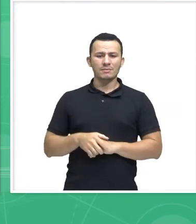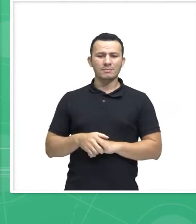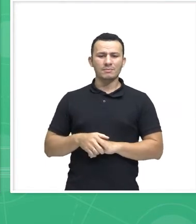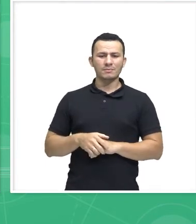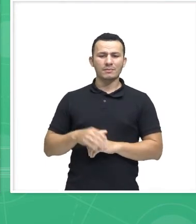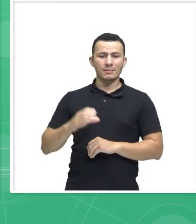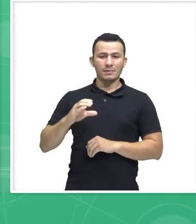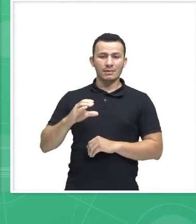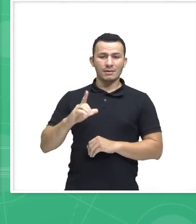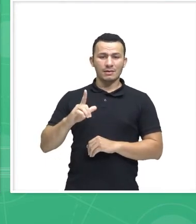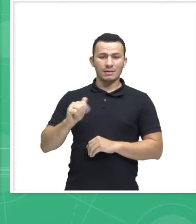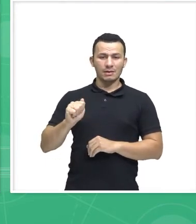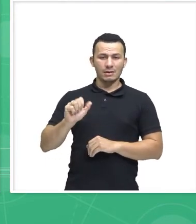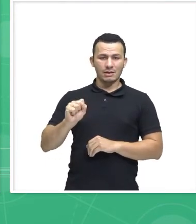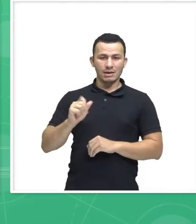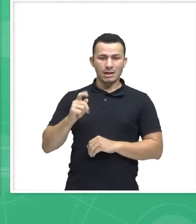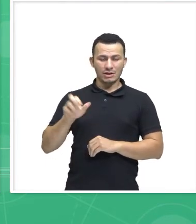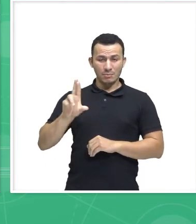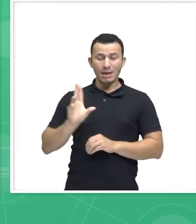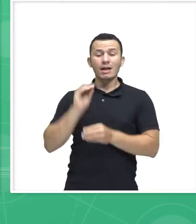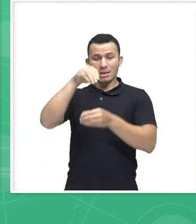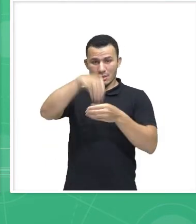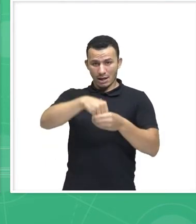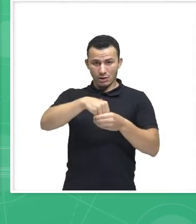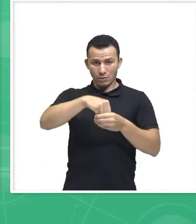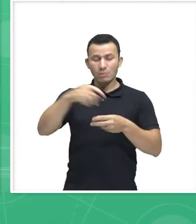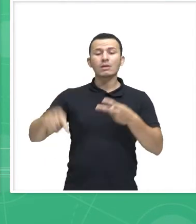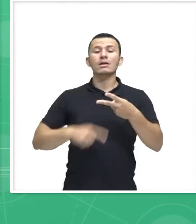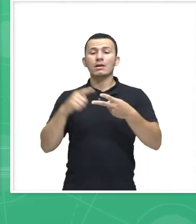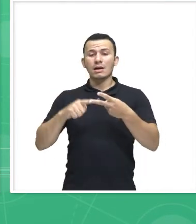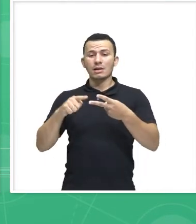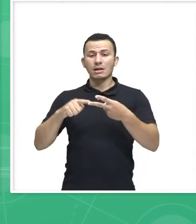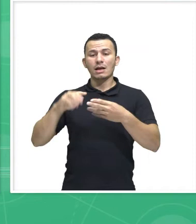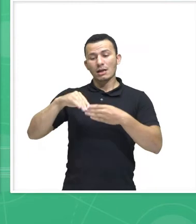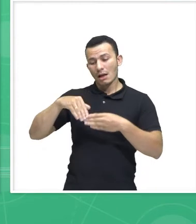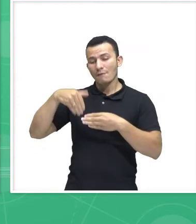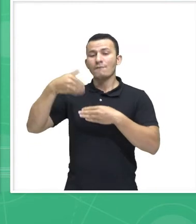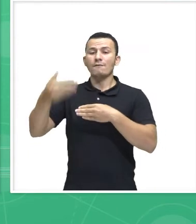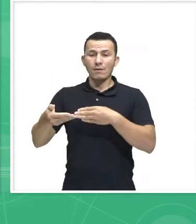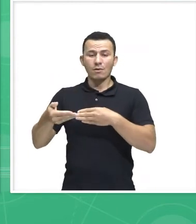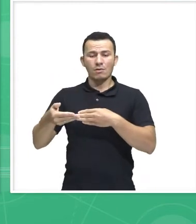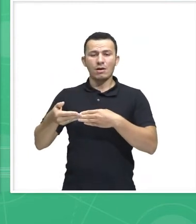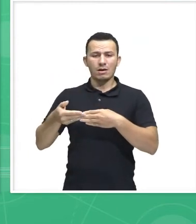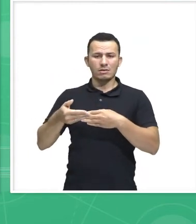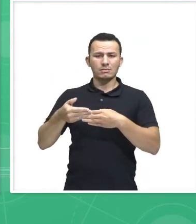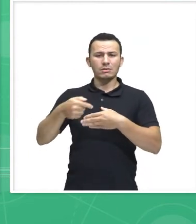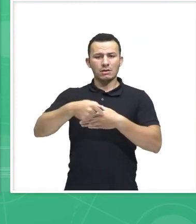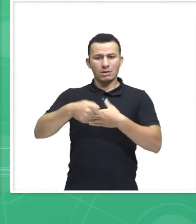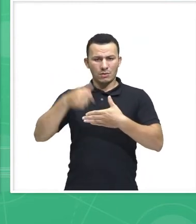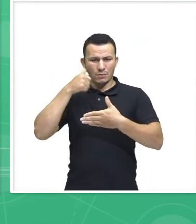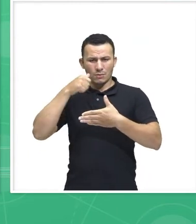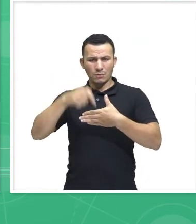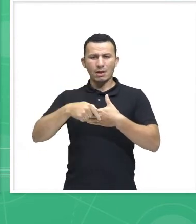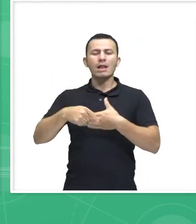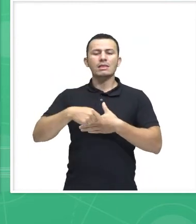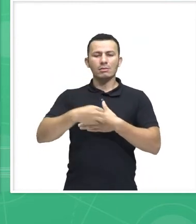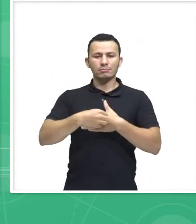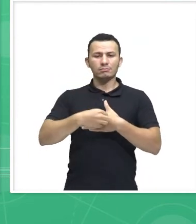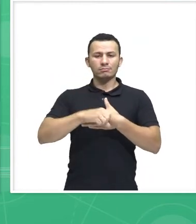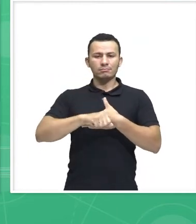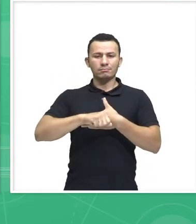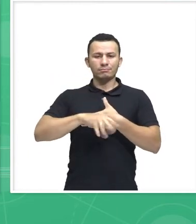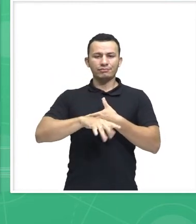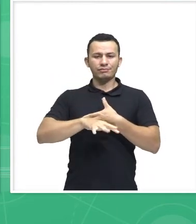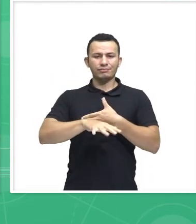forma interno nos assistentes a e externa a senha vai liberar os ovos ali na água e o macho né